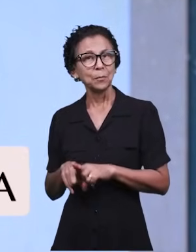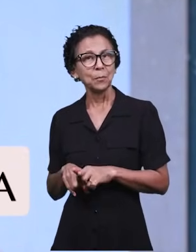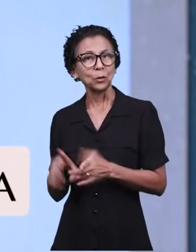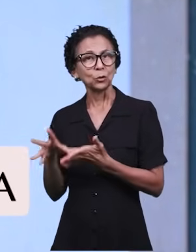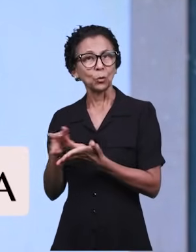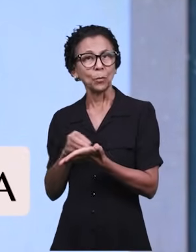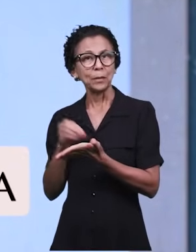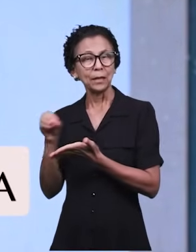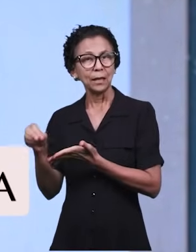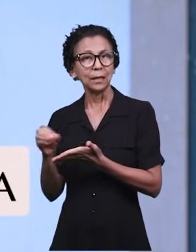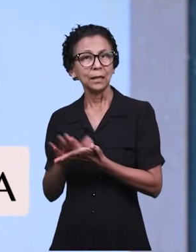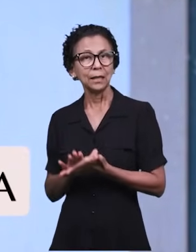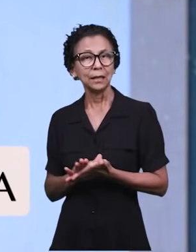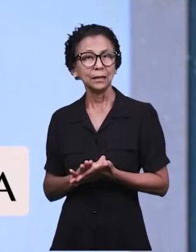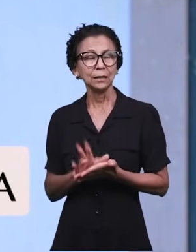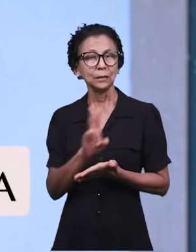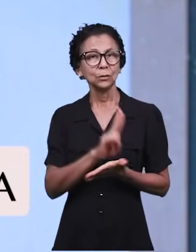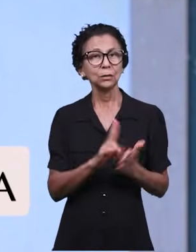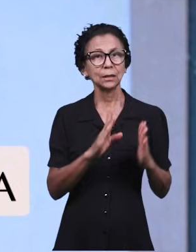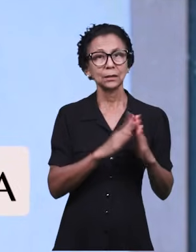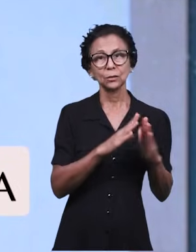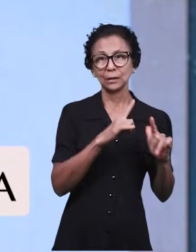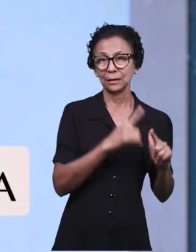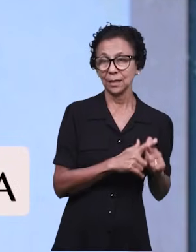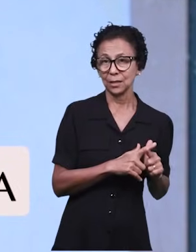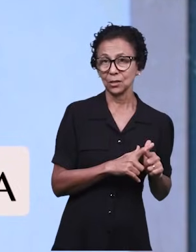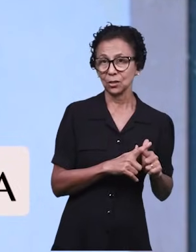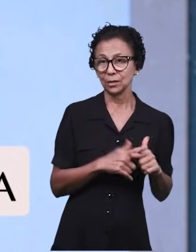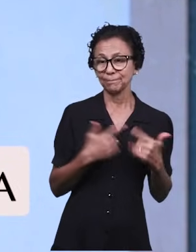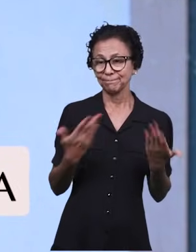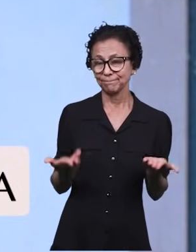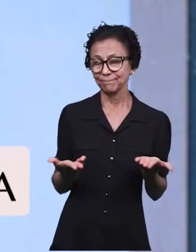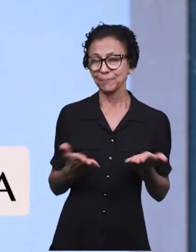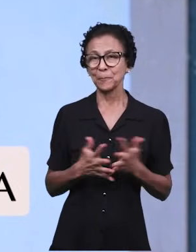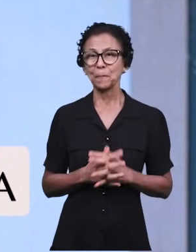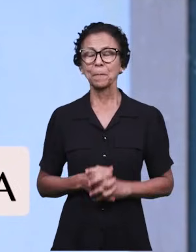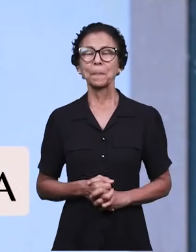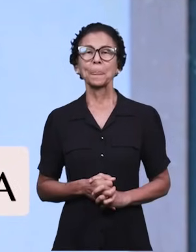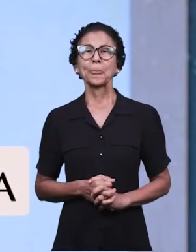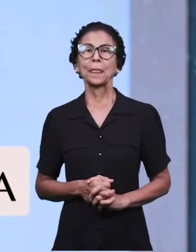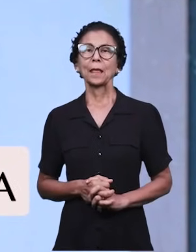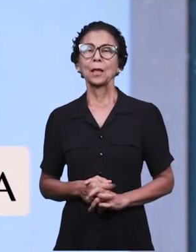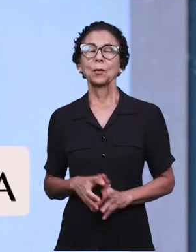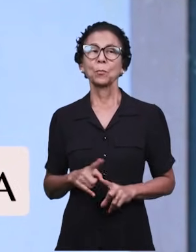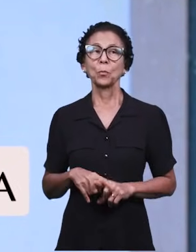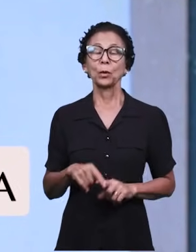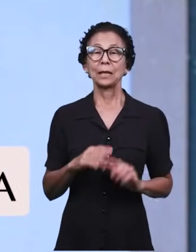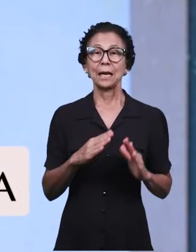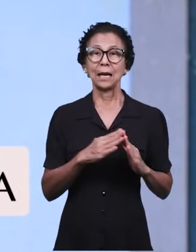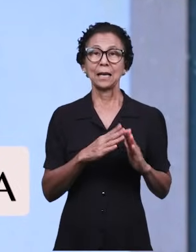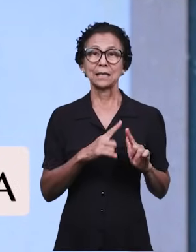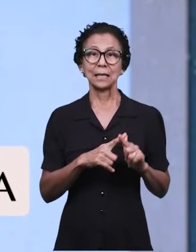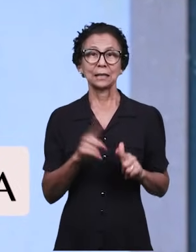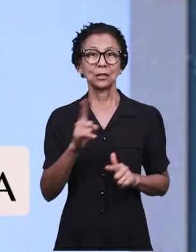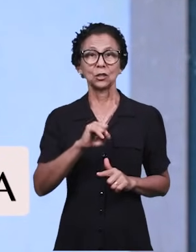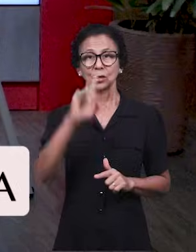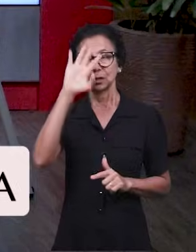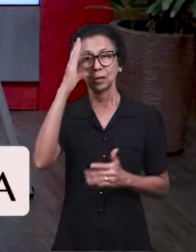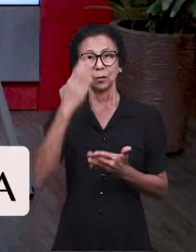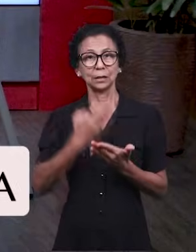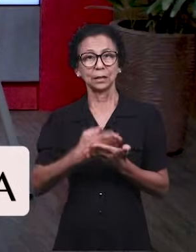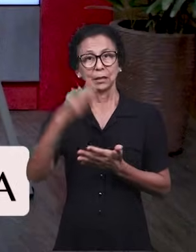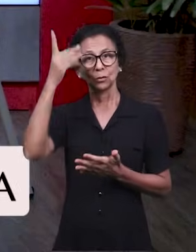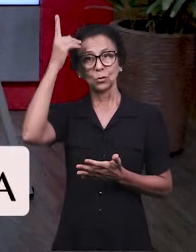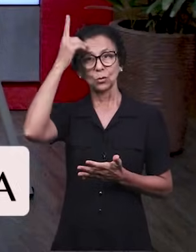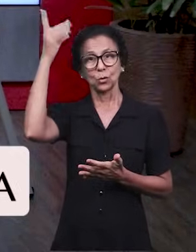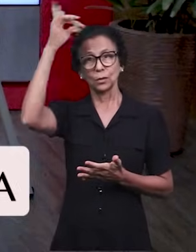Então, porque aquela denominação desse pastor não cria no batismo com o Espírito Santo nem nos dons espirituais, que foi